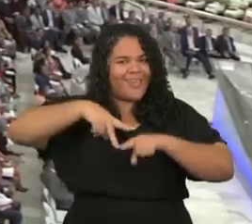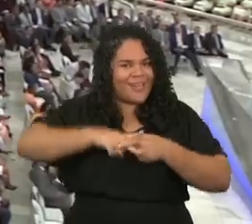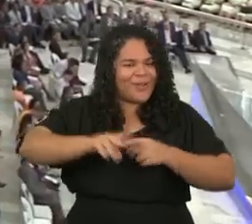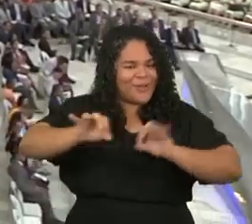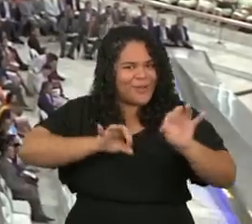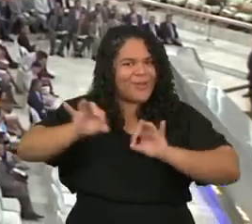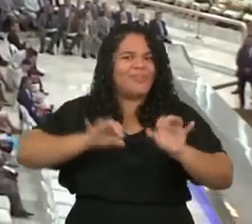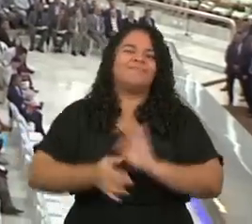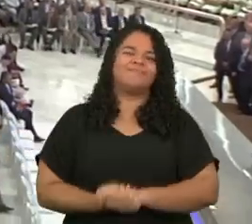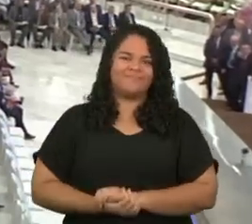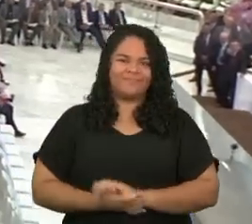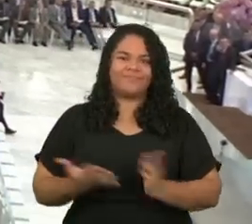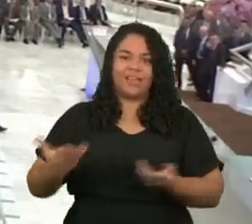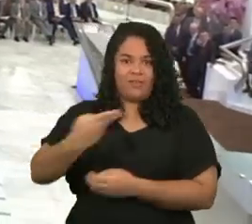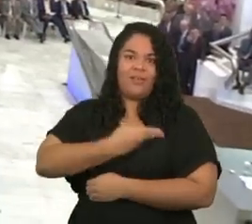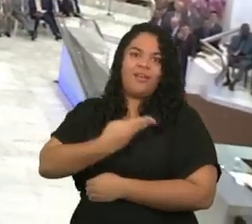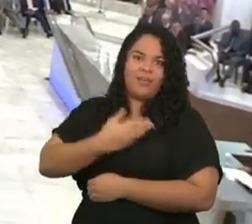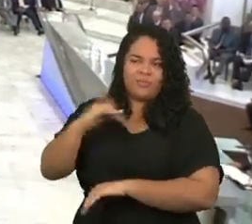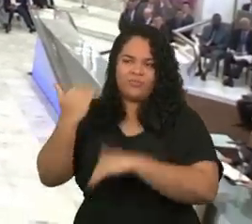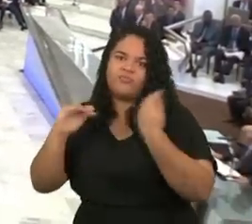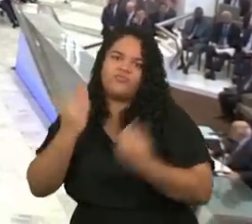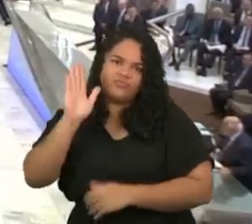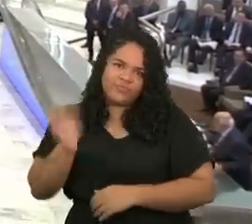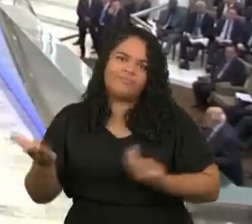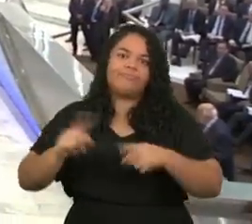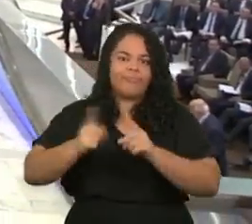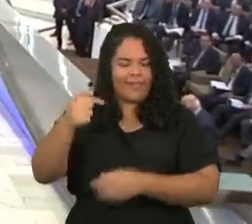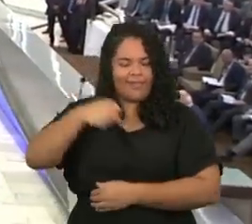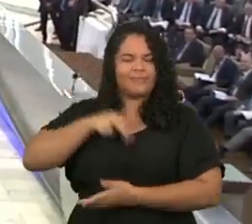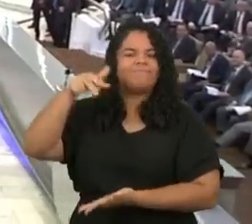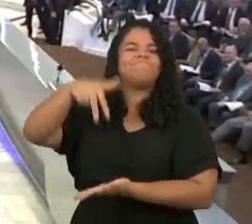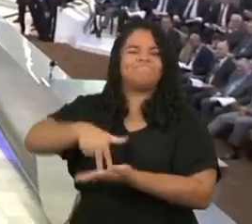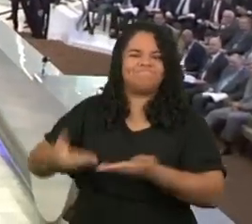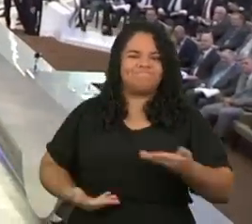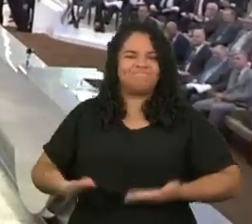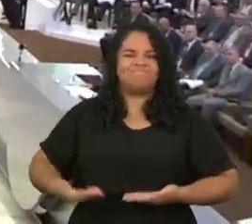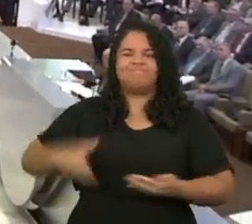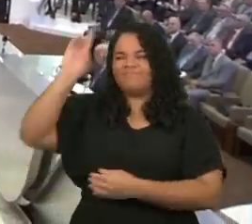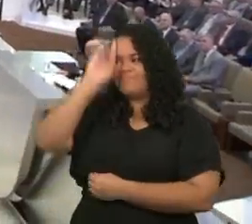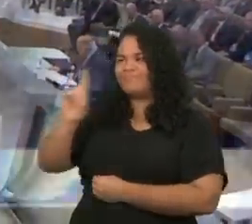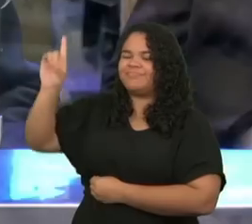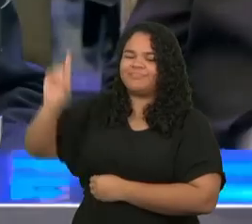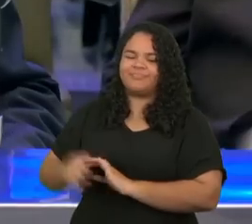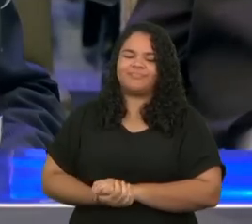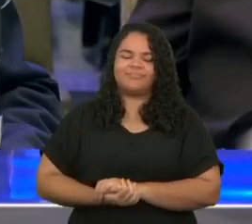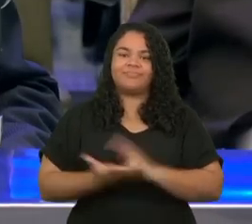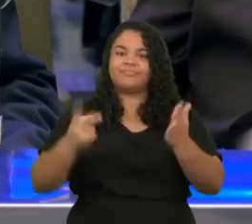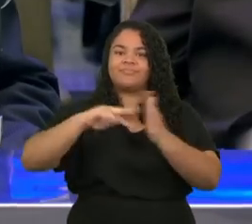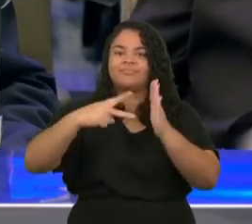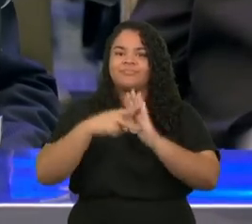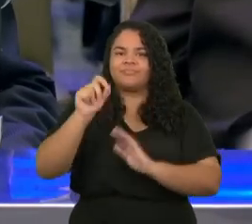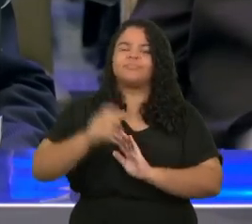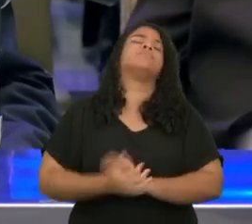eles não vivem mais mas eu estou aqui servindo a Deus e a igreja né então podemos ter amigos